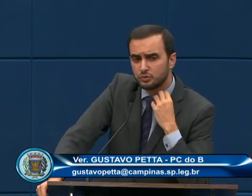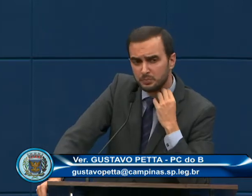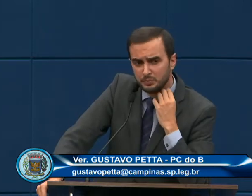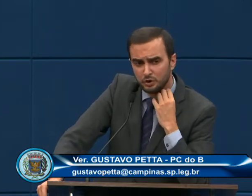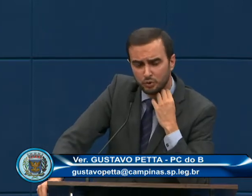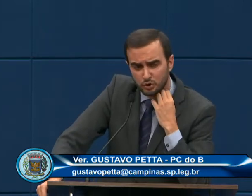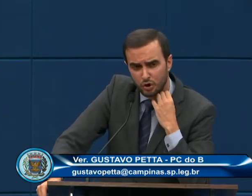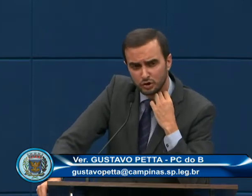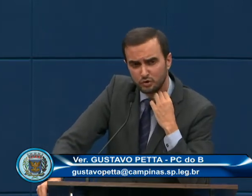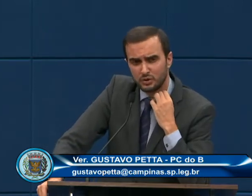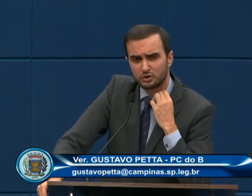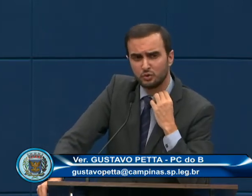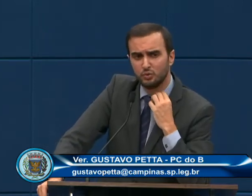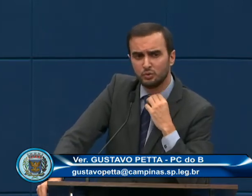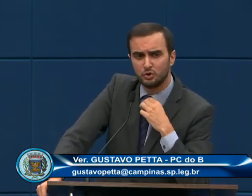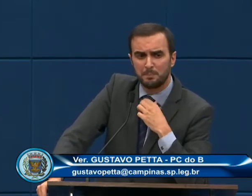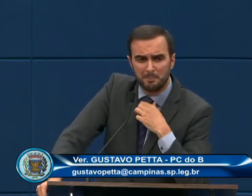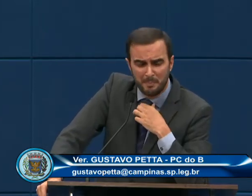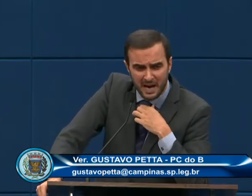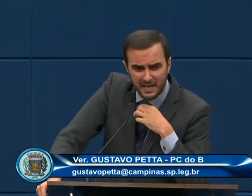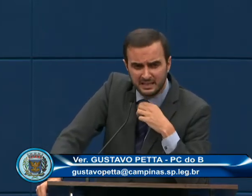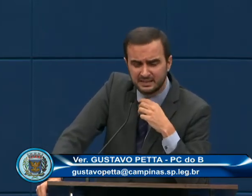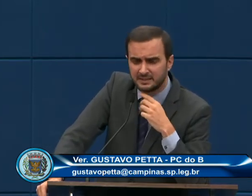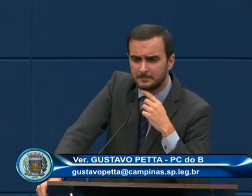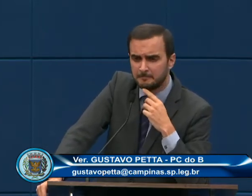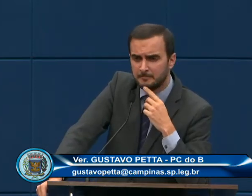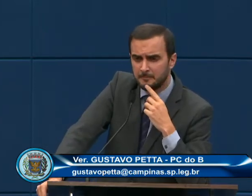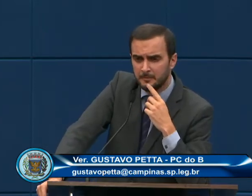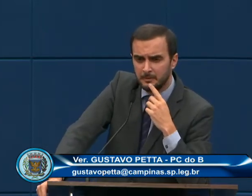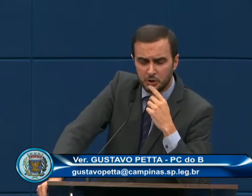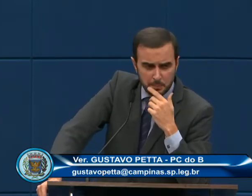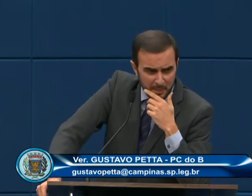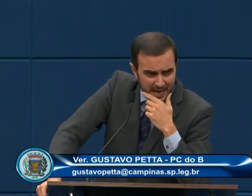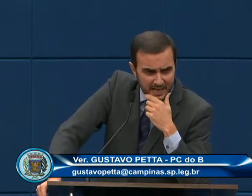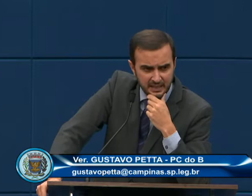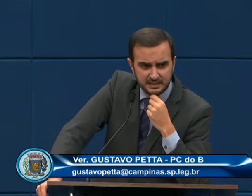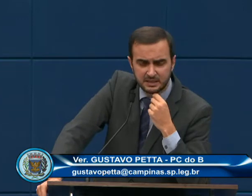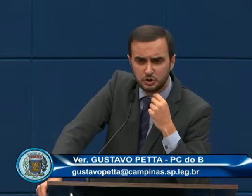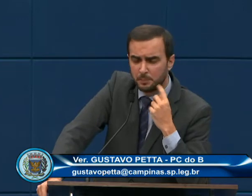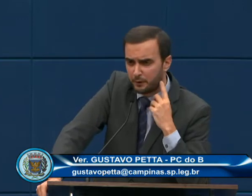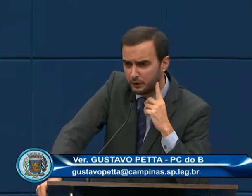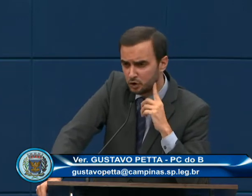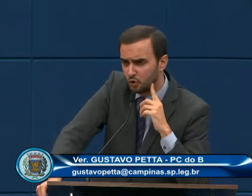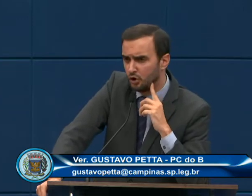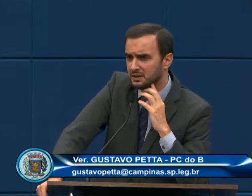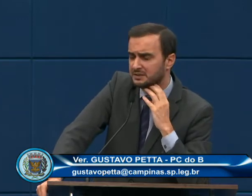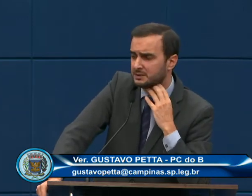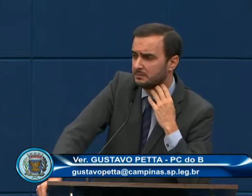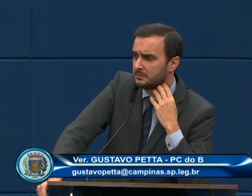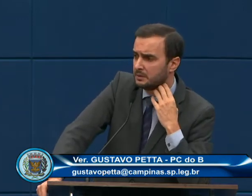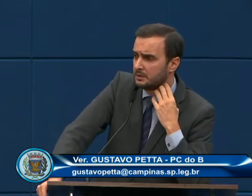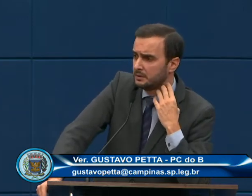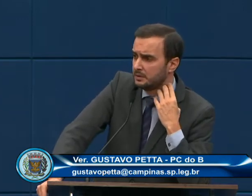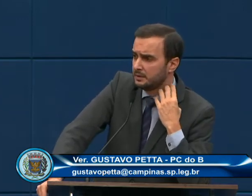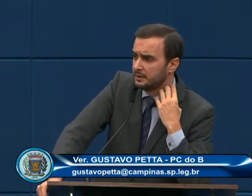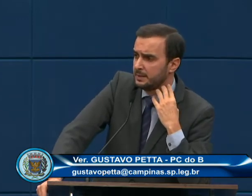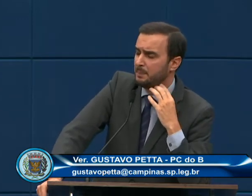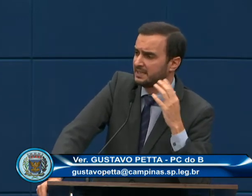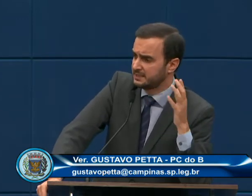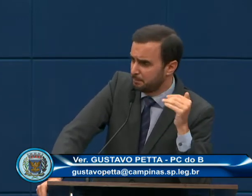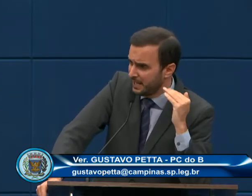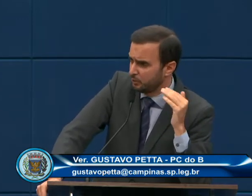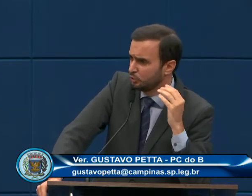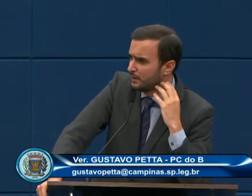muitos estudiosos do assunto, de mães, de pais, de professores,